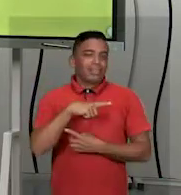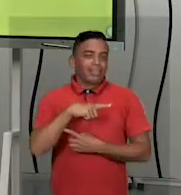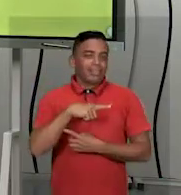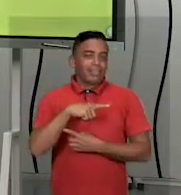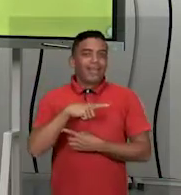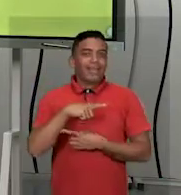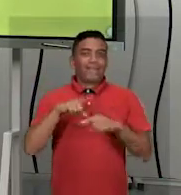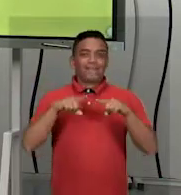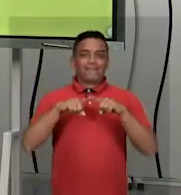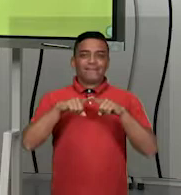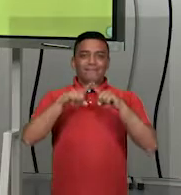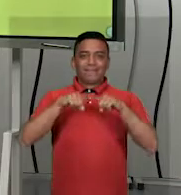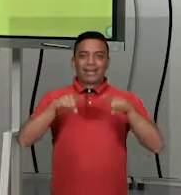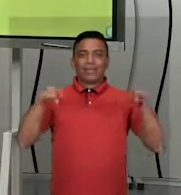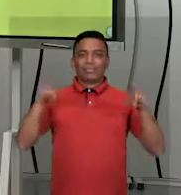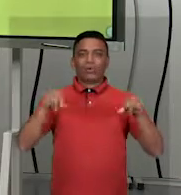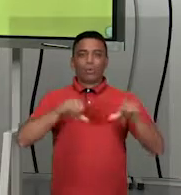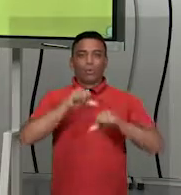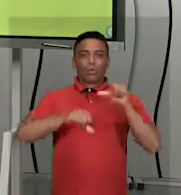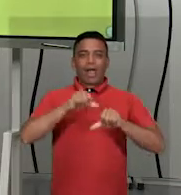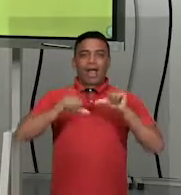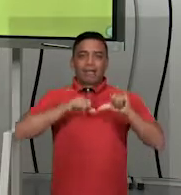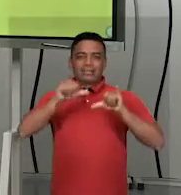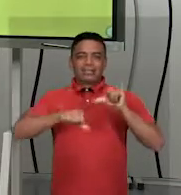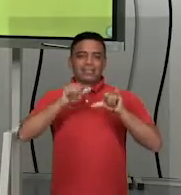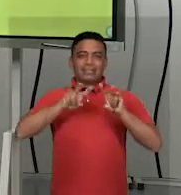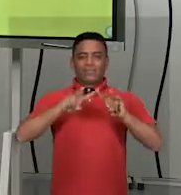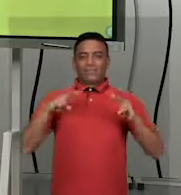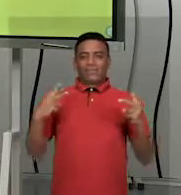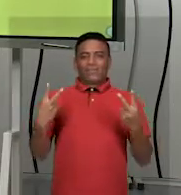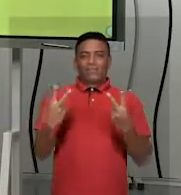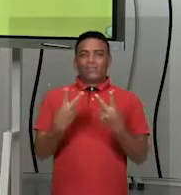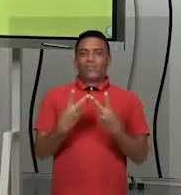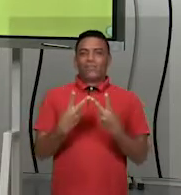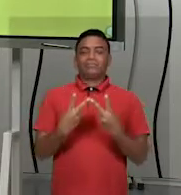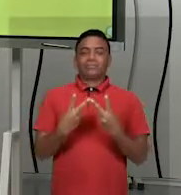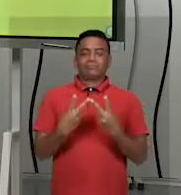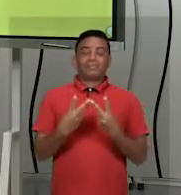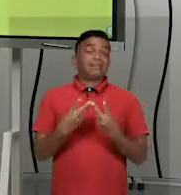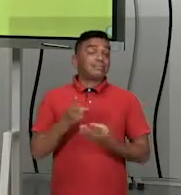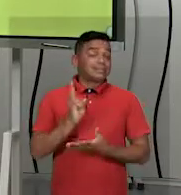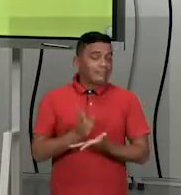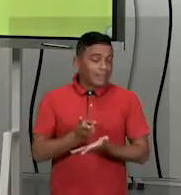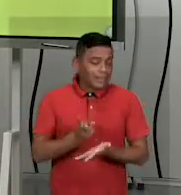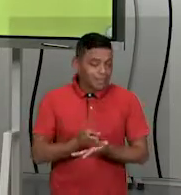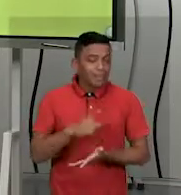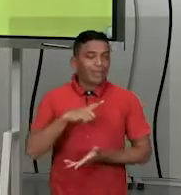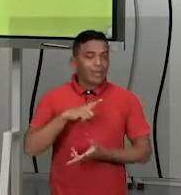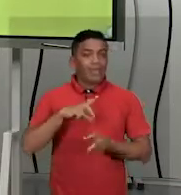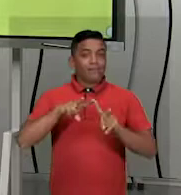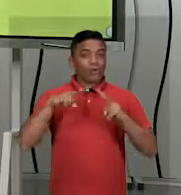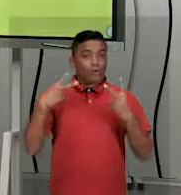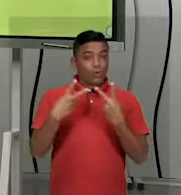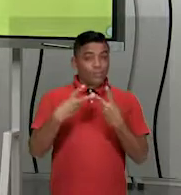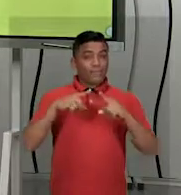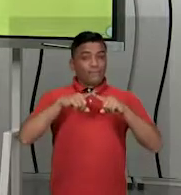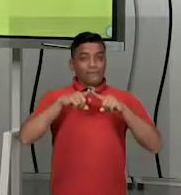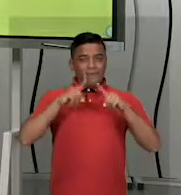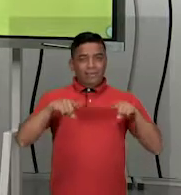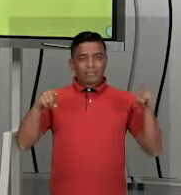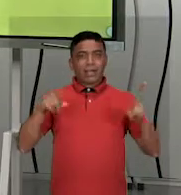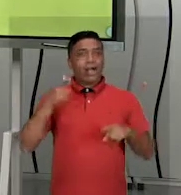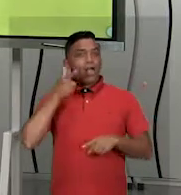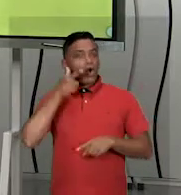a variação de volume. Sempre que houver essa variação de volume, a gente vai conseguir medir esse trabalho.